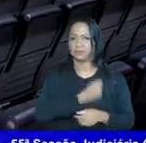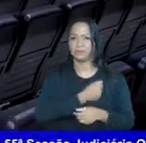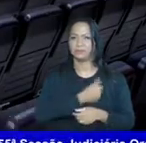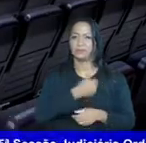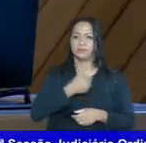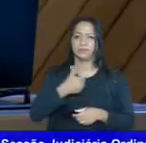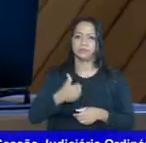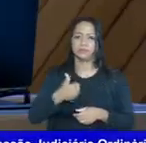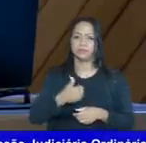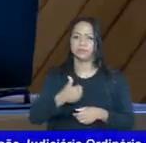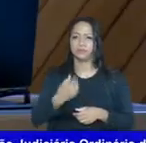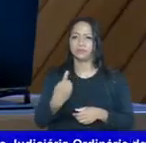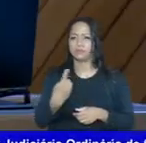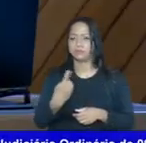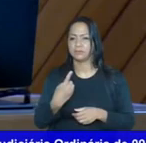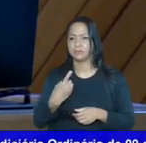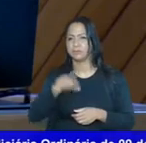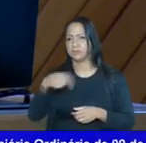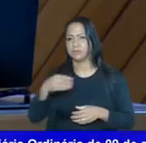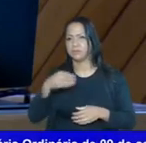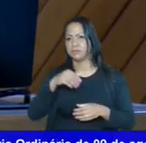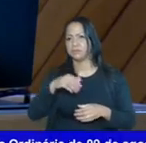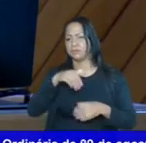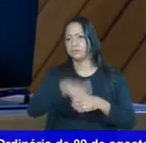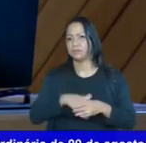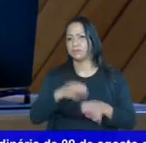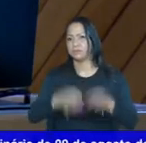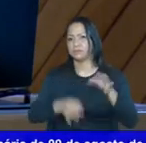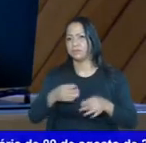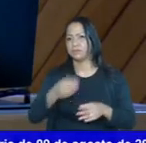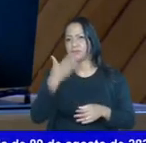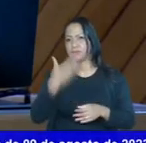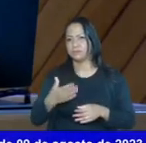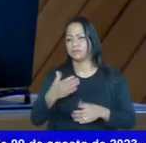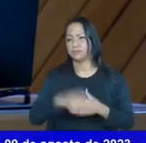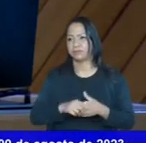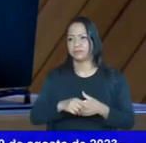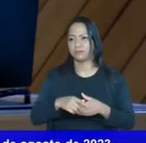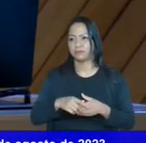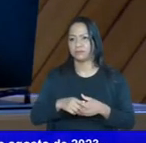voto do juiz Na tela, Juscelio o Santos, desembargador pediu Gilberto vista. Pinheiro.